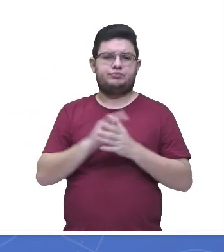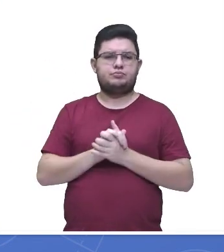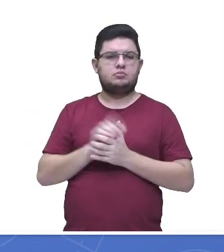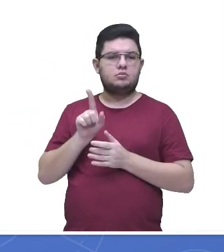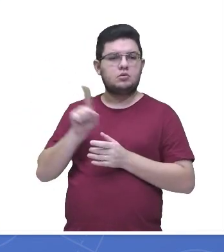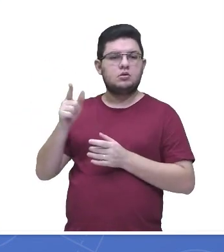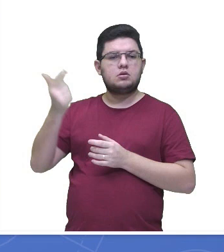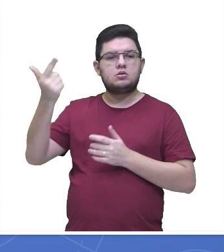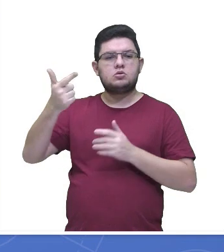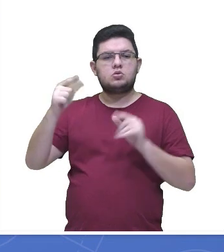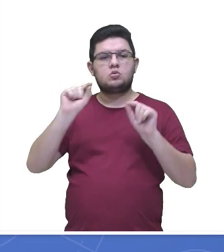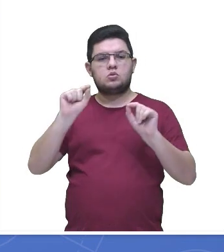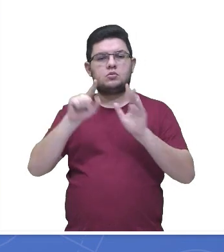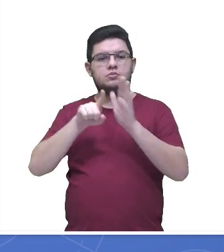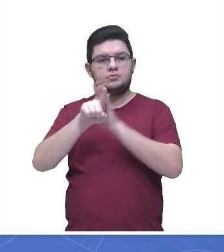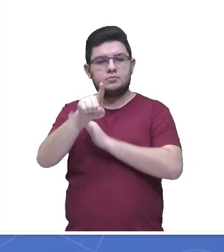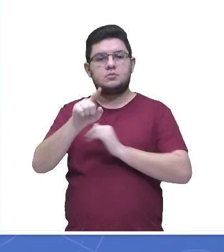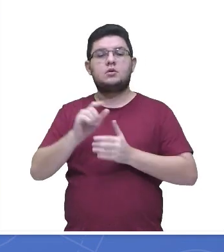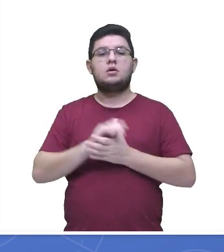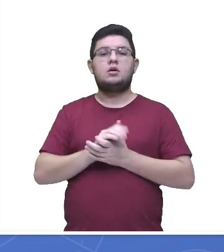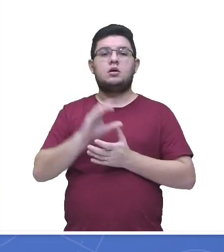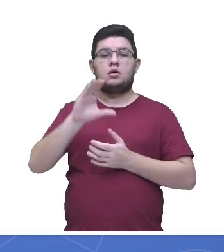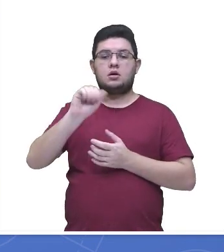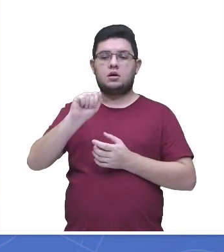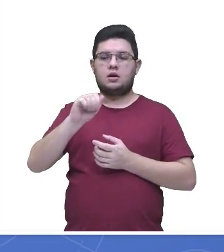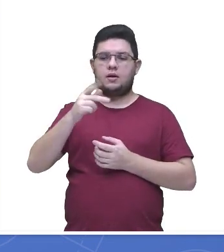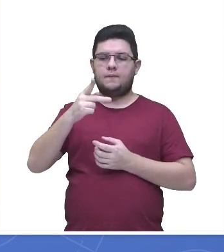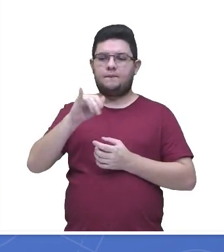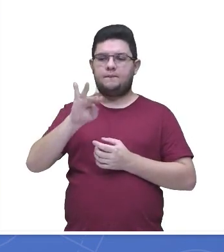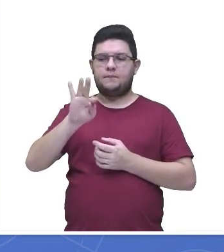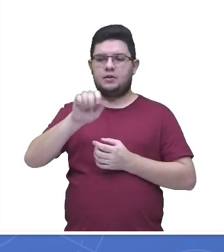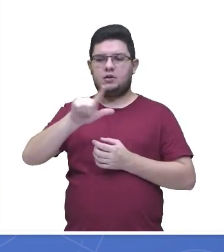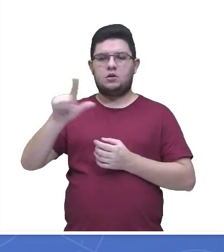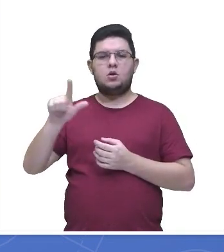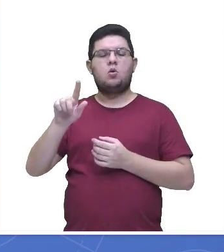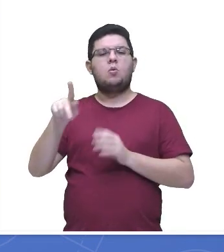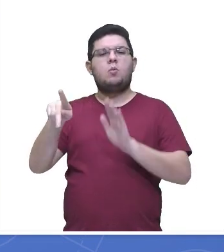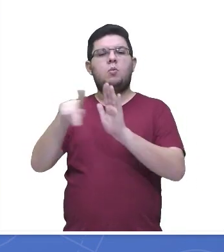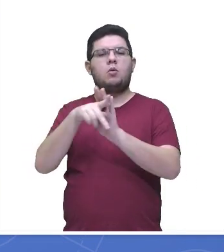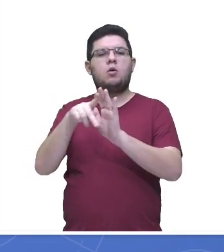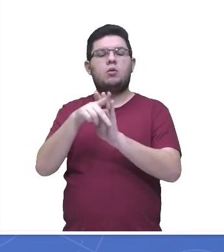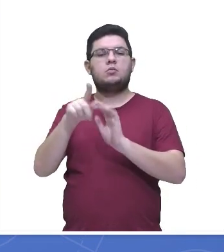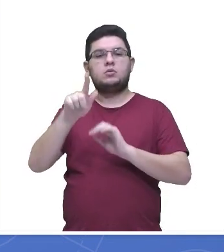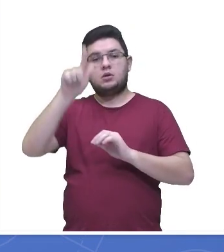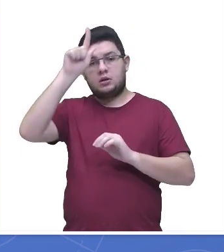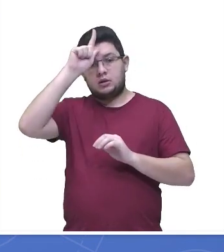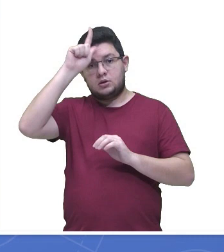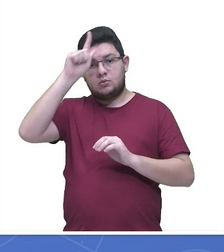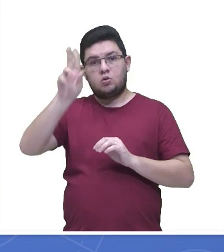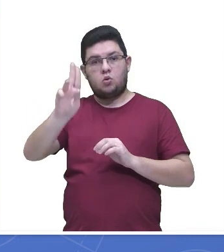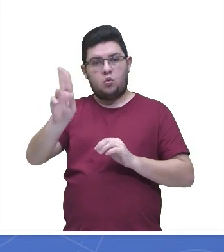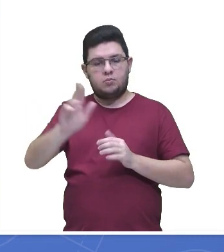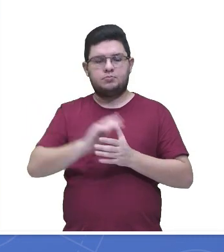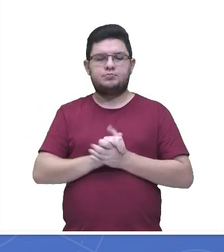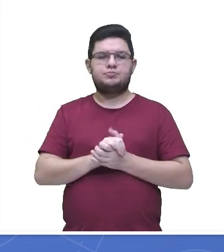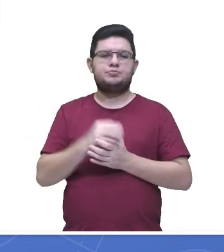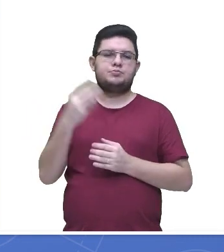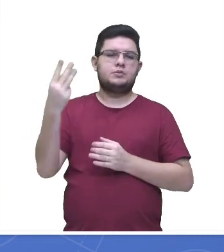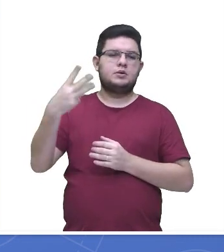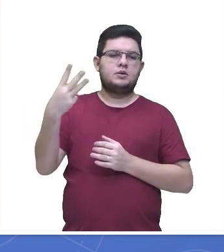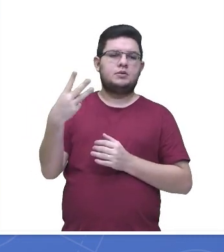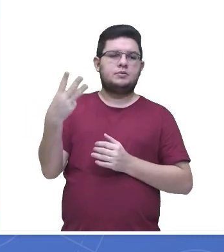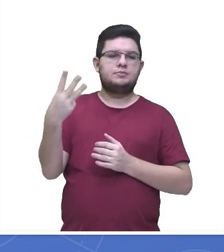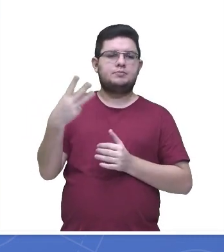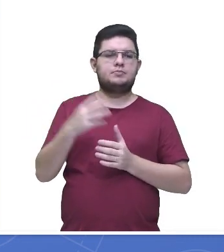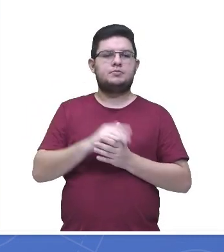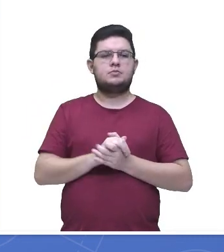Segunda, escreva os nomes dos capitéis que fizeram parte da arquitetura egípcia. E a terceira, desenhe duas